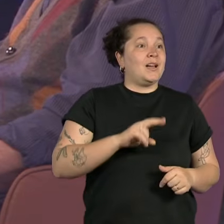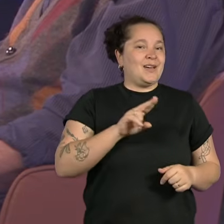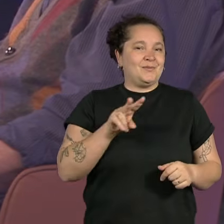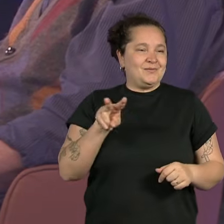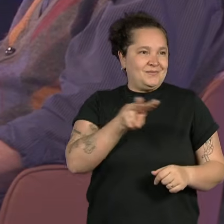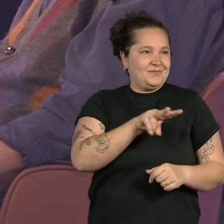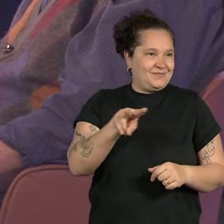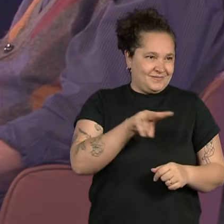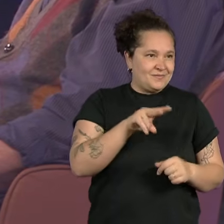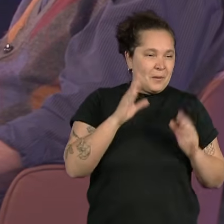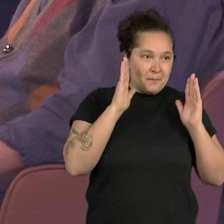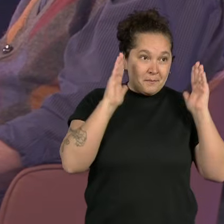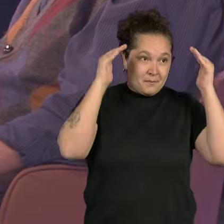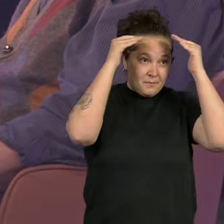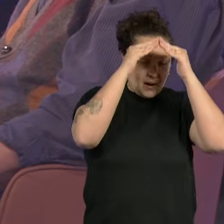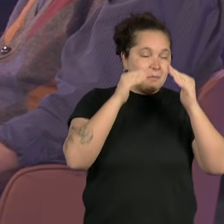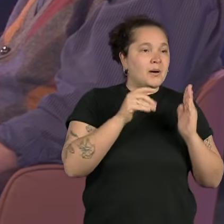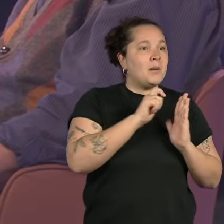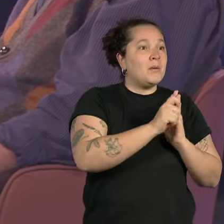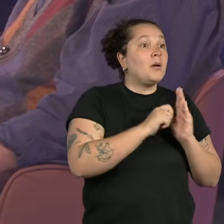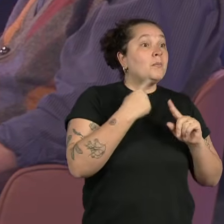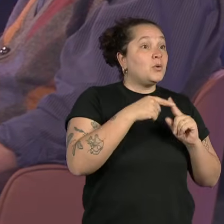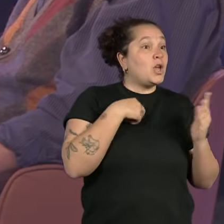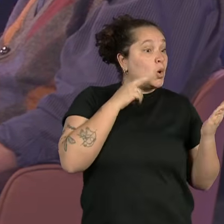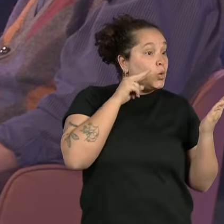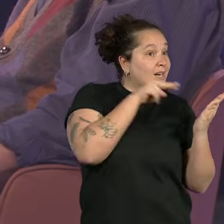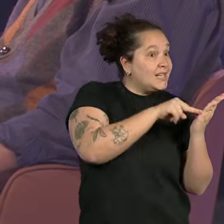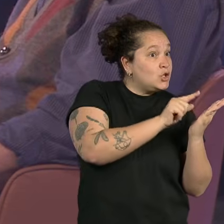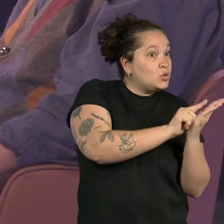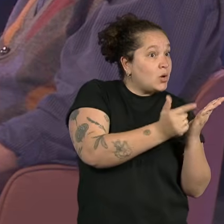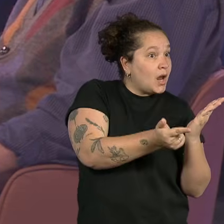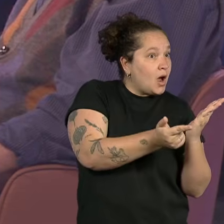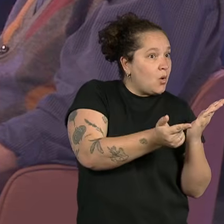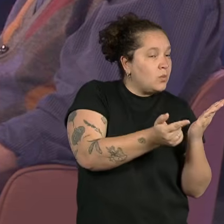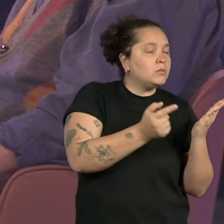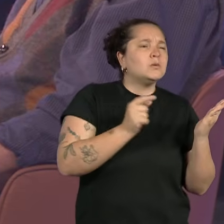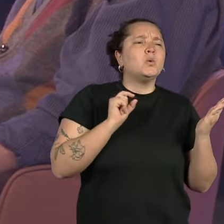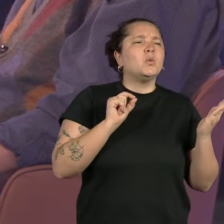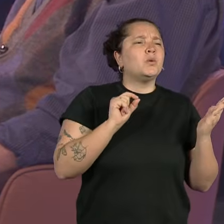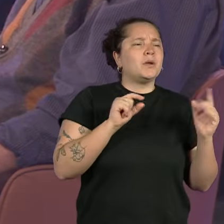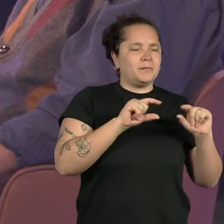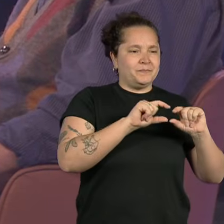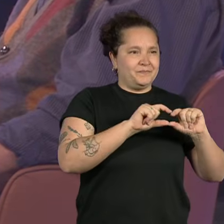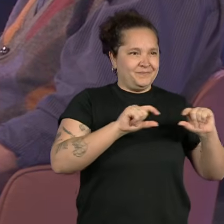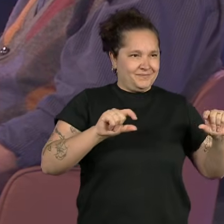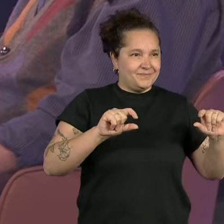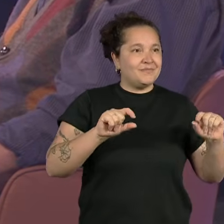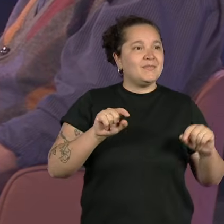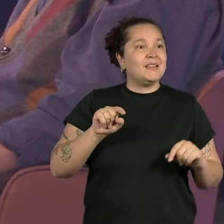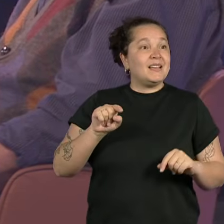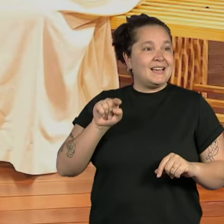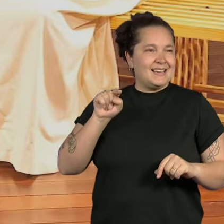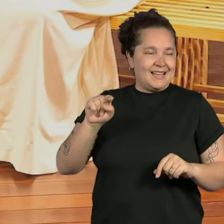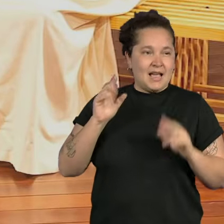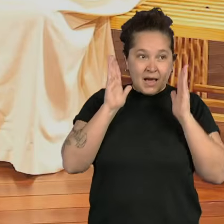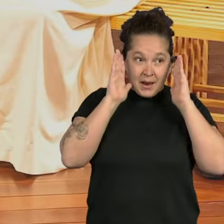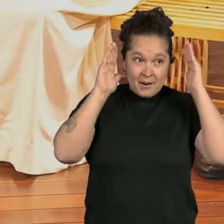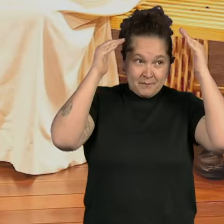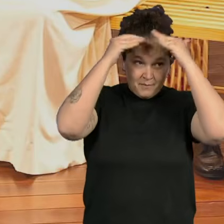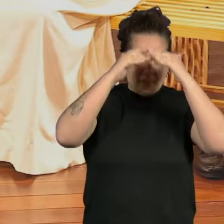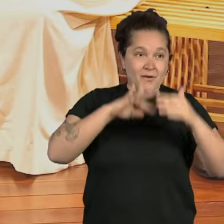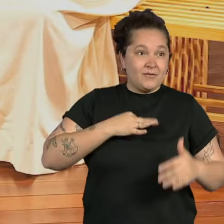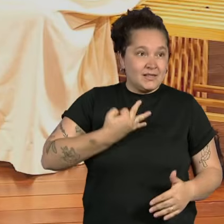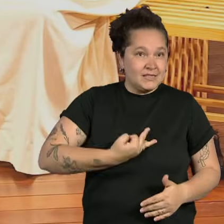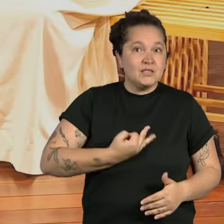Santo e o Papa, por uma coisinha que eu li no jornal, assim, que o Bergoglio, né, já o Papa Francisco, ele fez